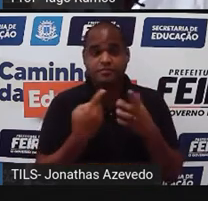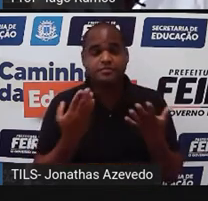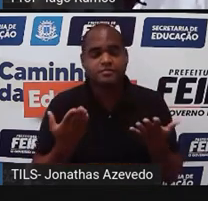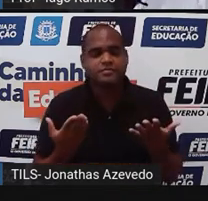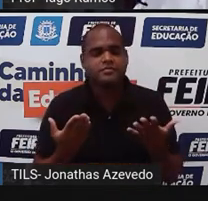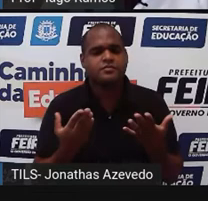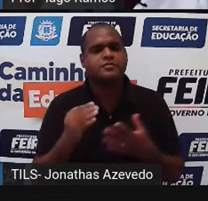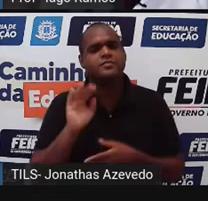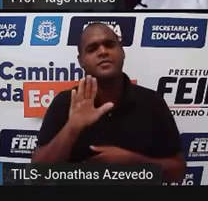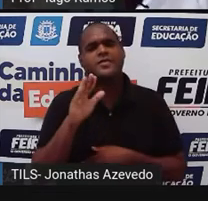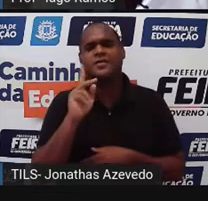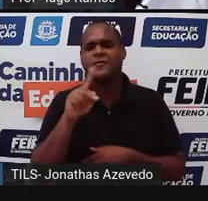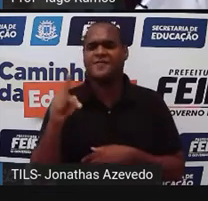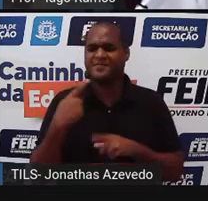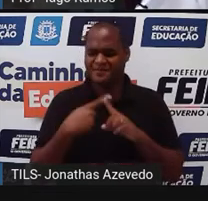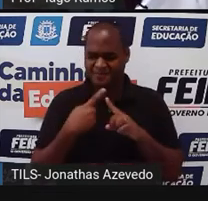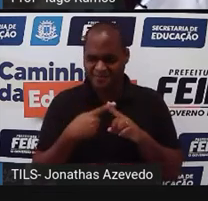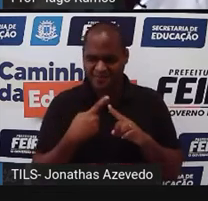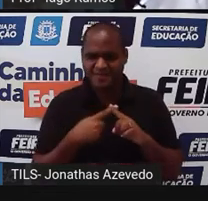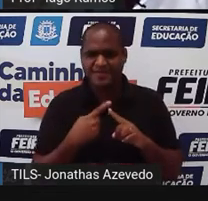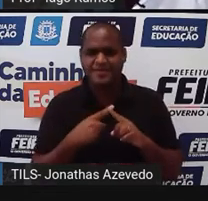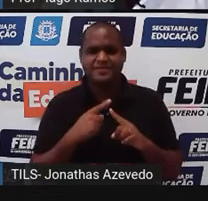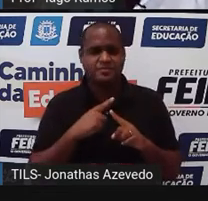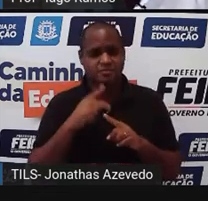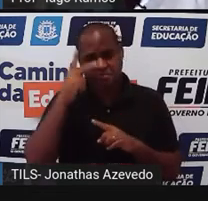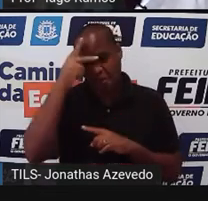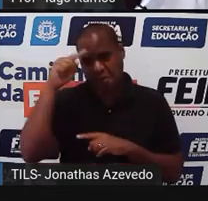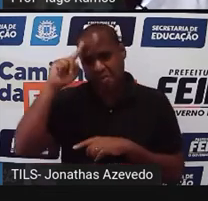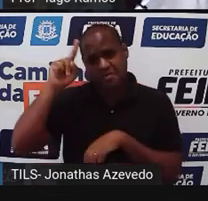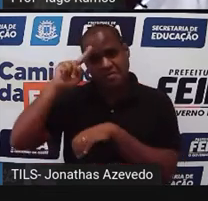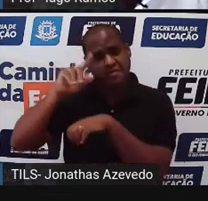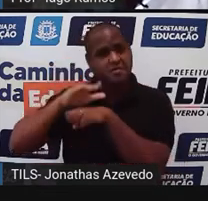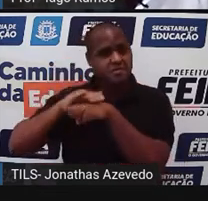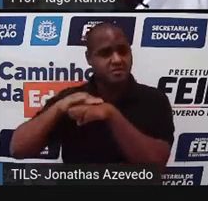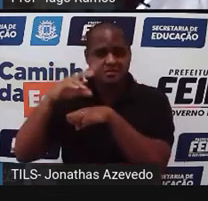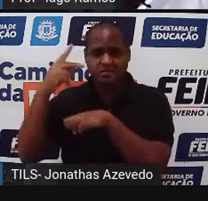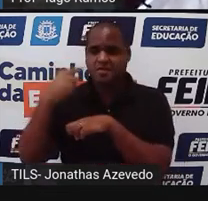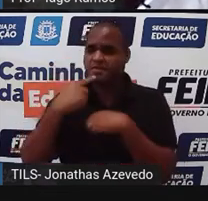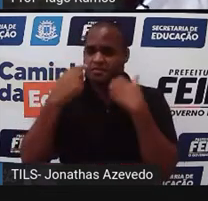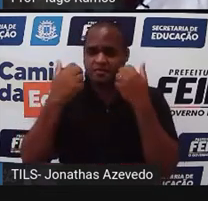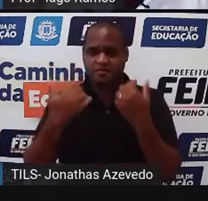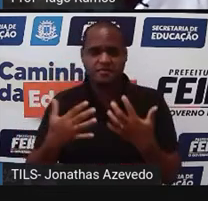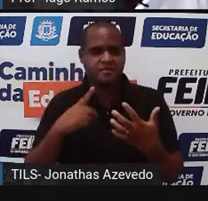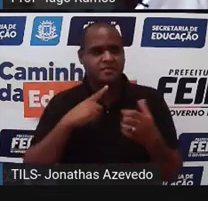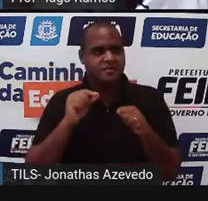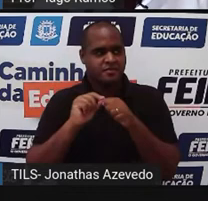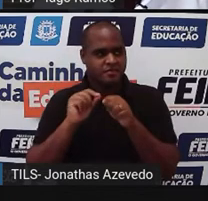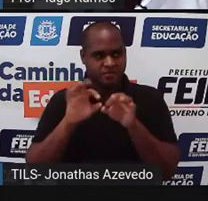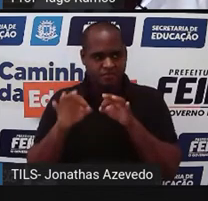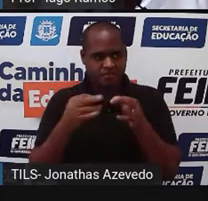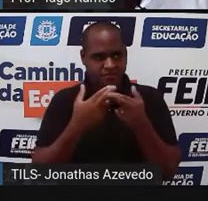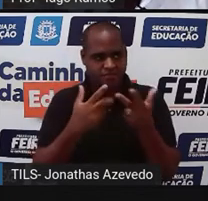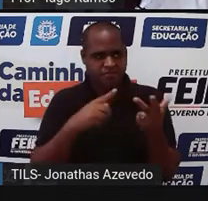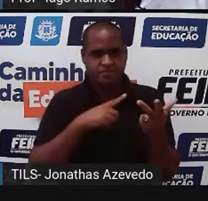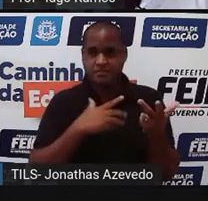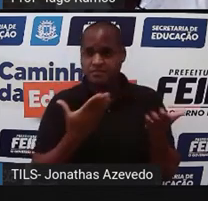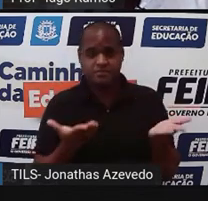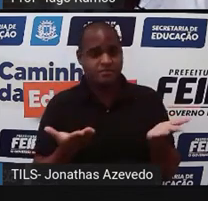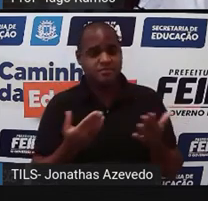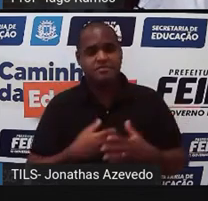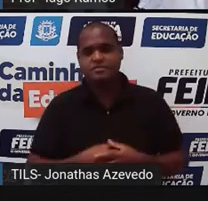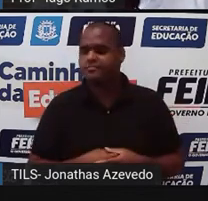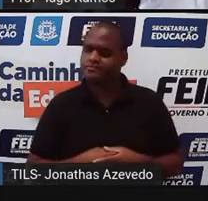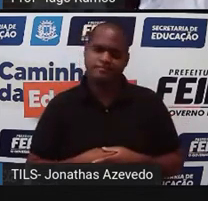assim as professor e tem um porque não foi alguém que inventou isso não que disse que era desse jeito e ficou assim